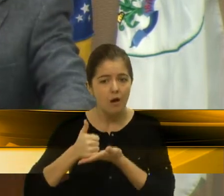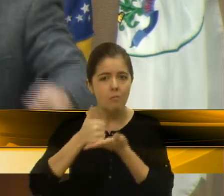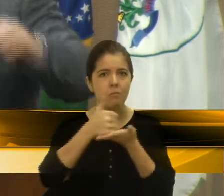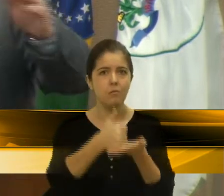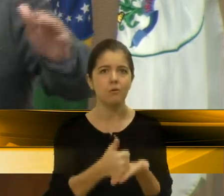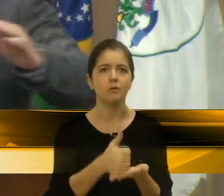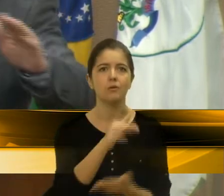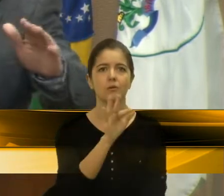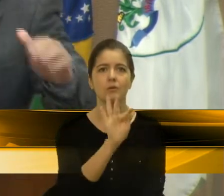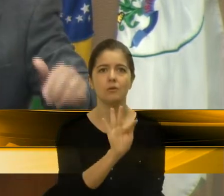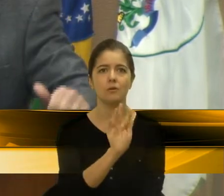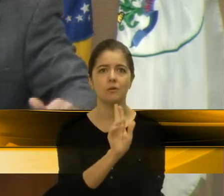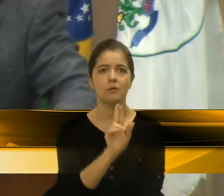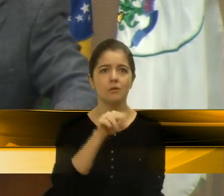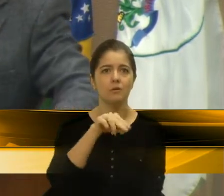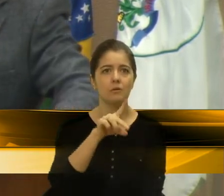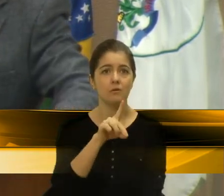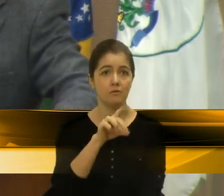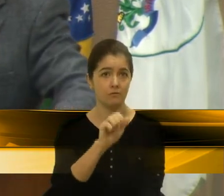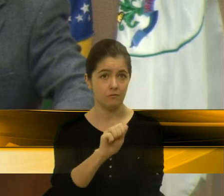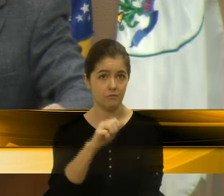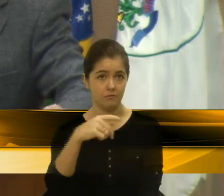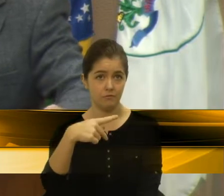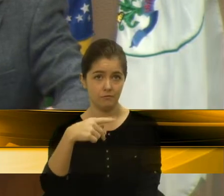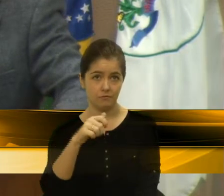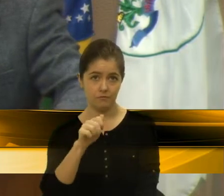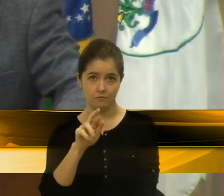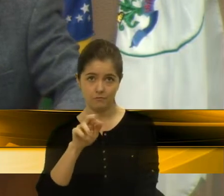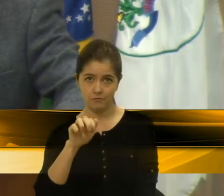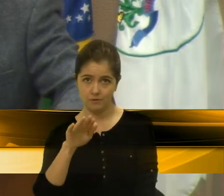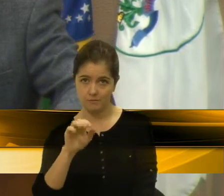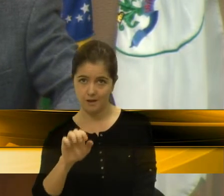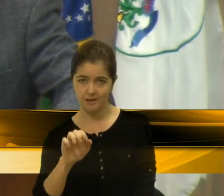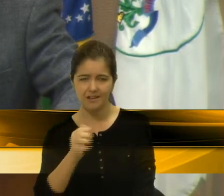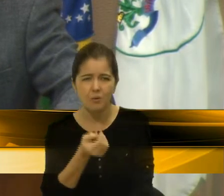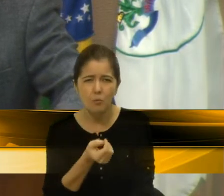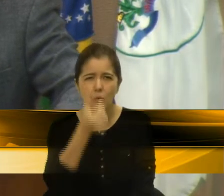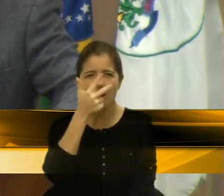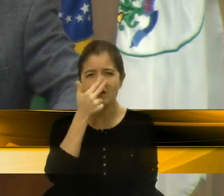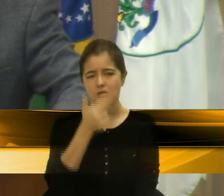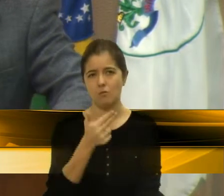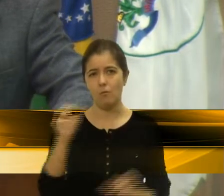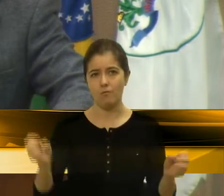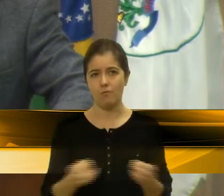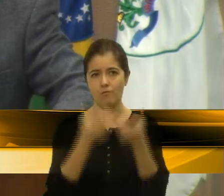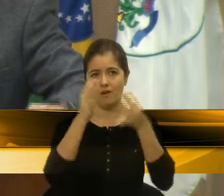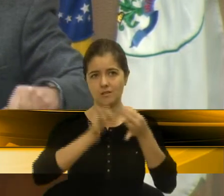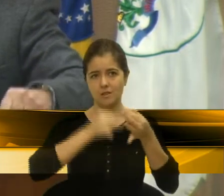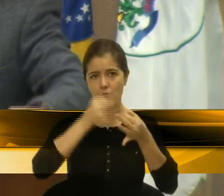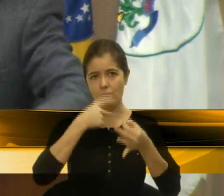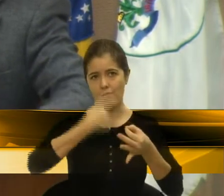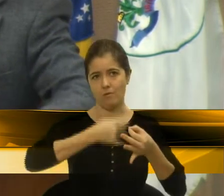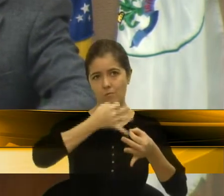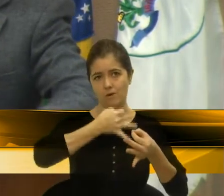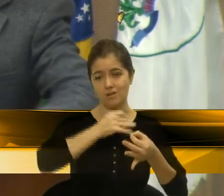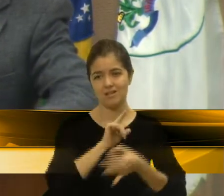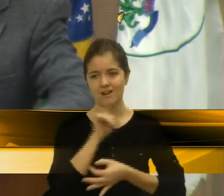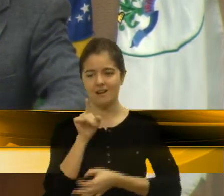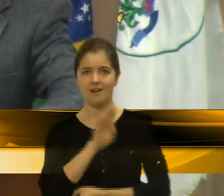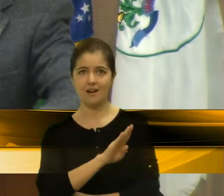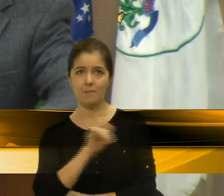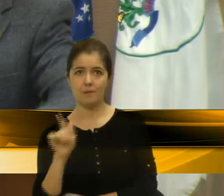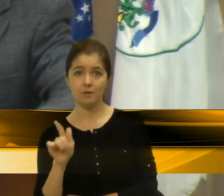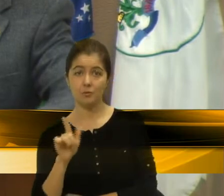que vereador, se mais ou menos uma festa da uva nossa, é a cidade na região da Serra que mais